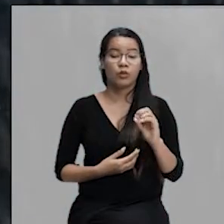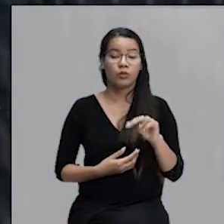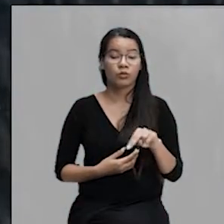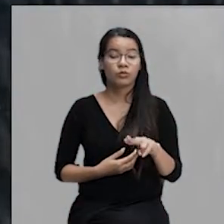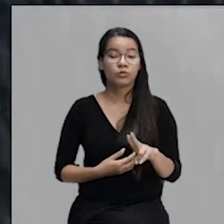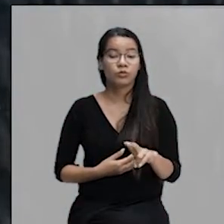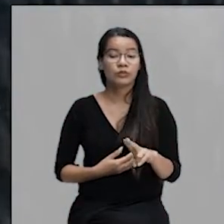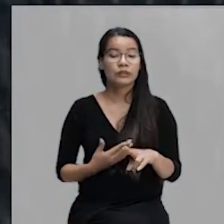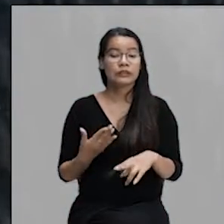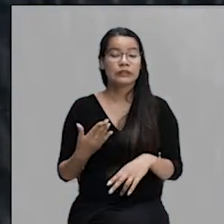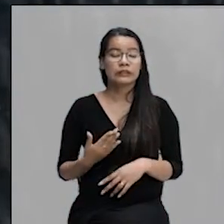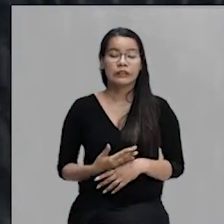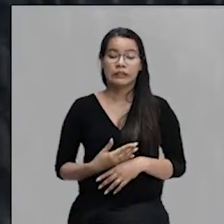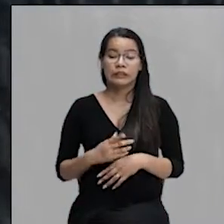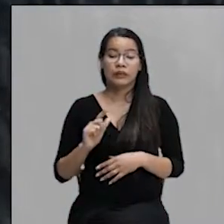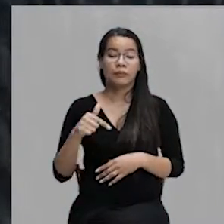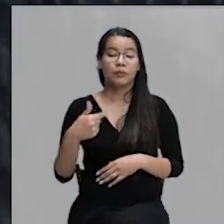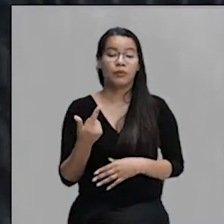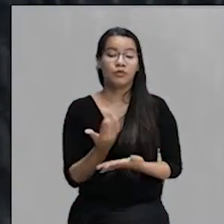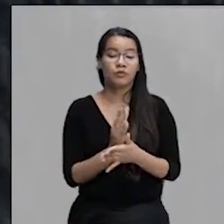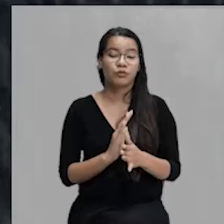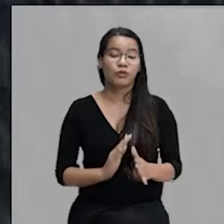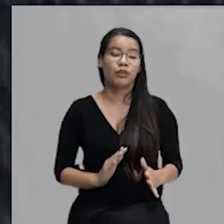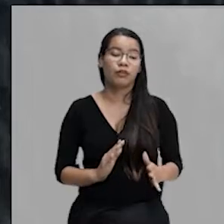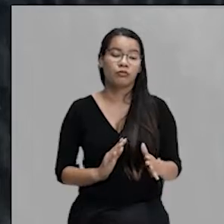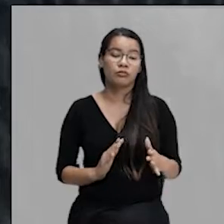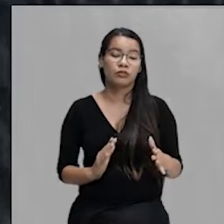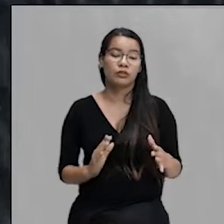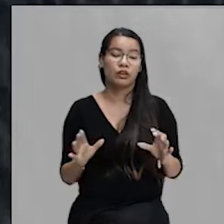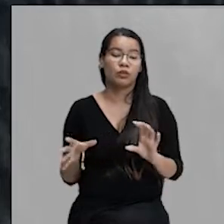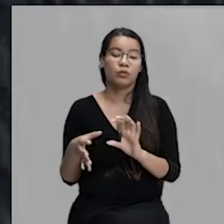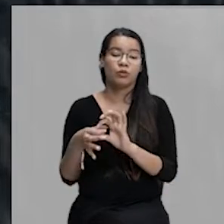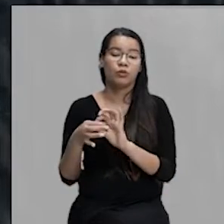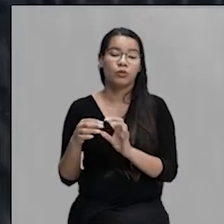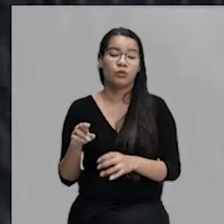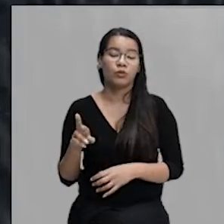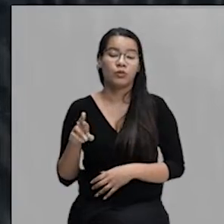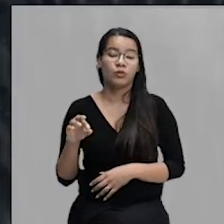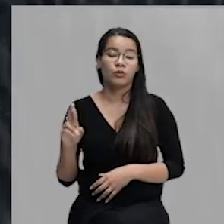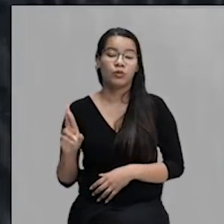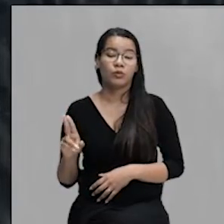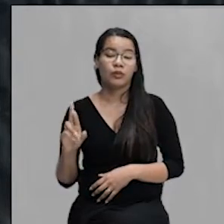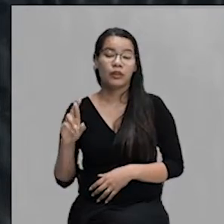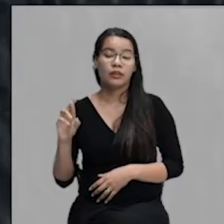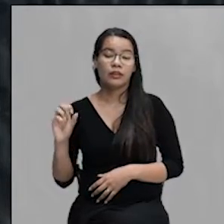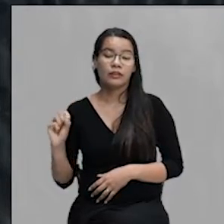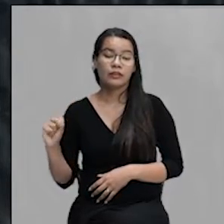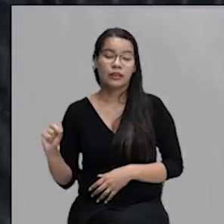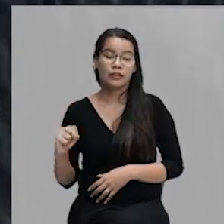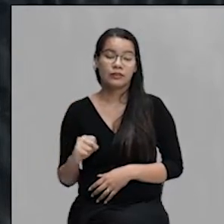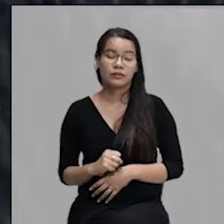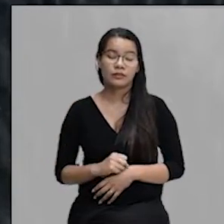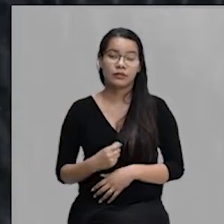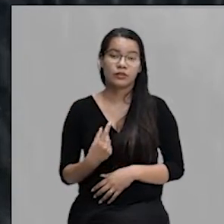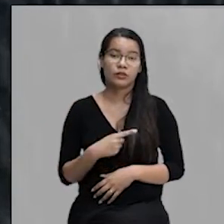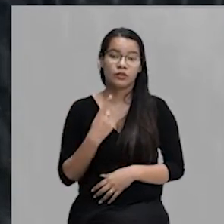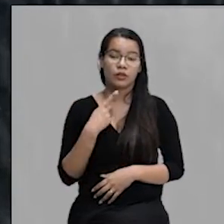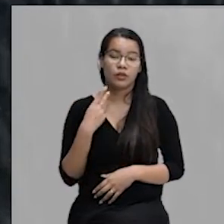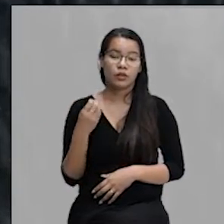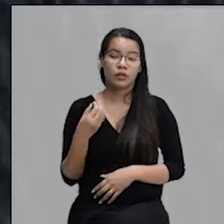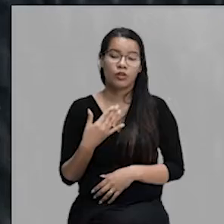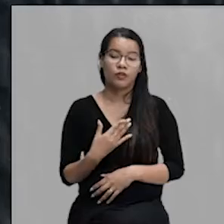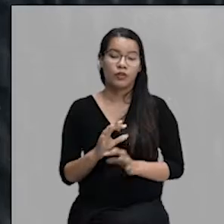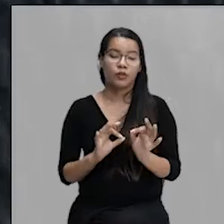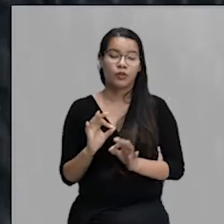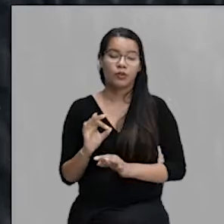o fim da União Soviética e, portanto, após o início da nova ordem mundial. A gente fala nova ordem mundial a partir